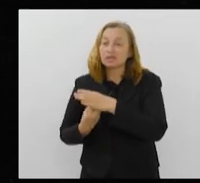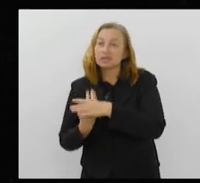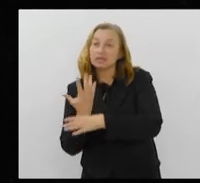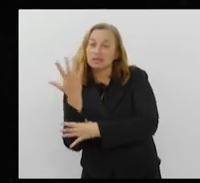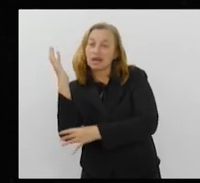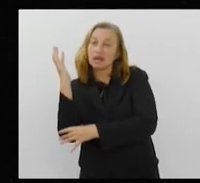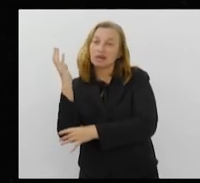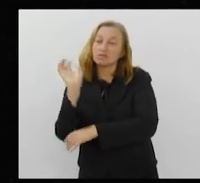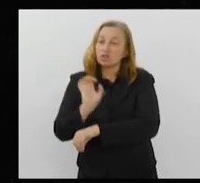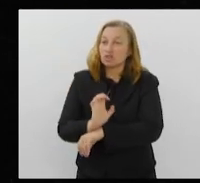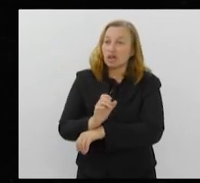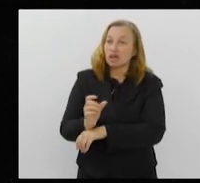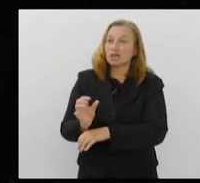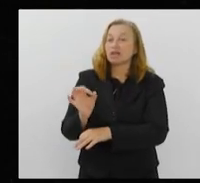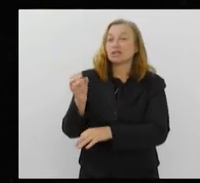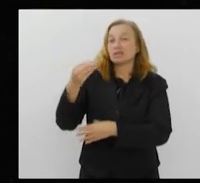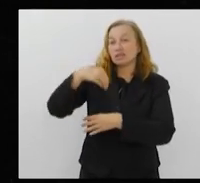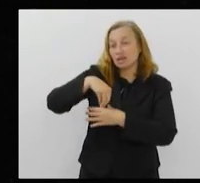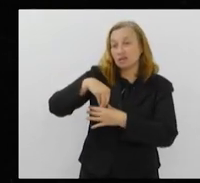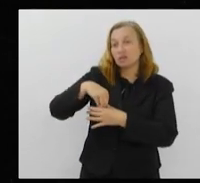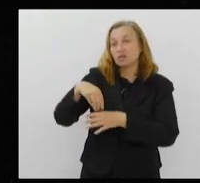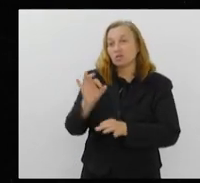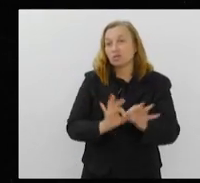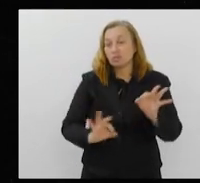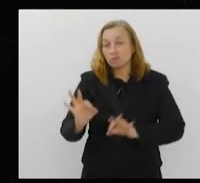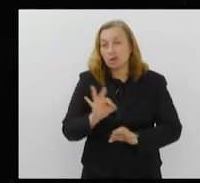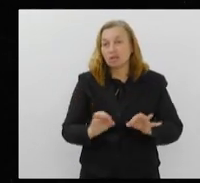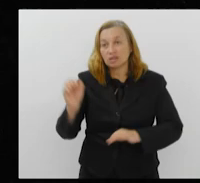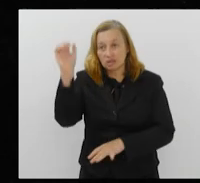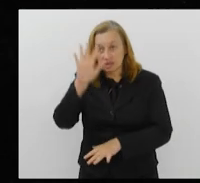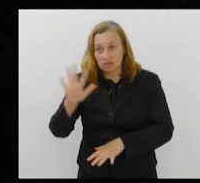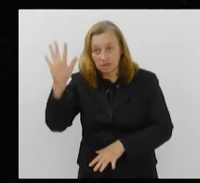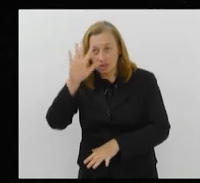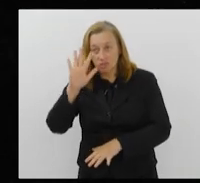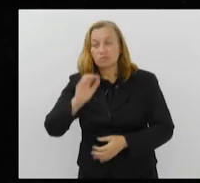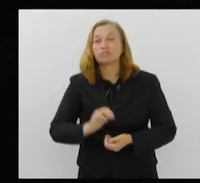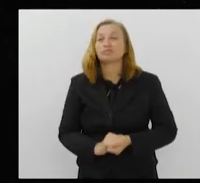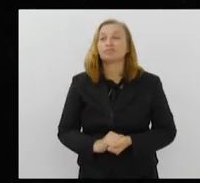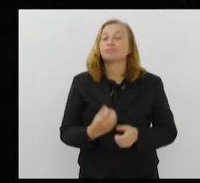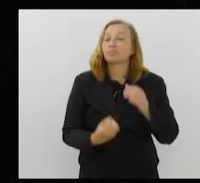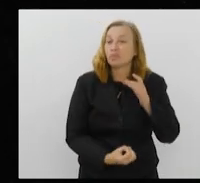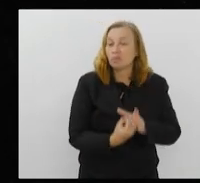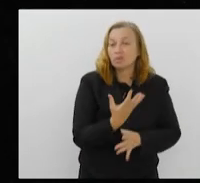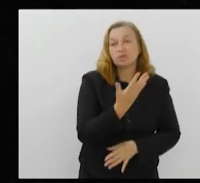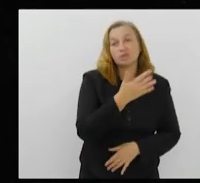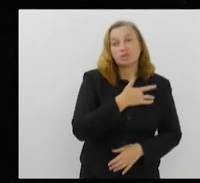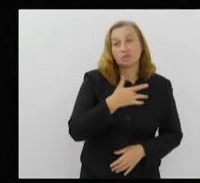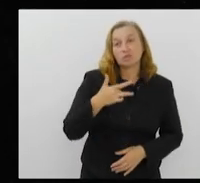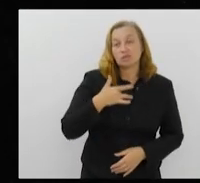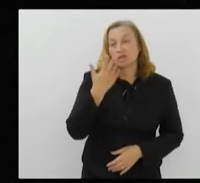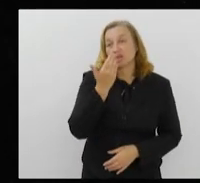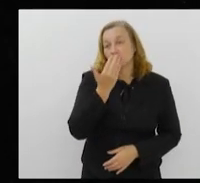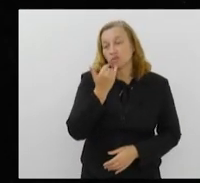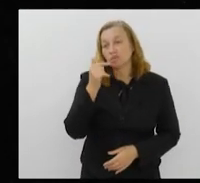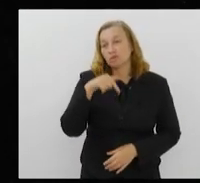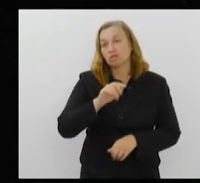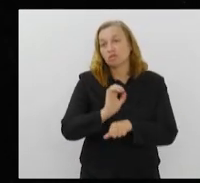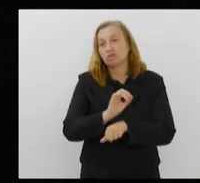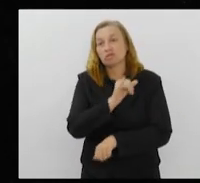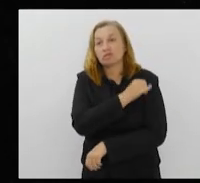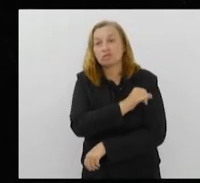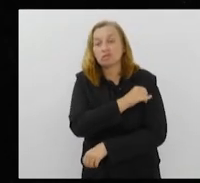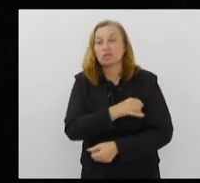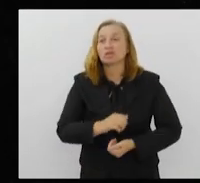estado, dentro do Plano Nacional do Plantio de Árvores e Produção de Alimentos Saudáveis, aqui no estado do